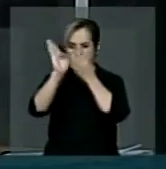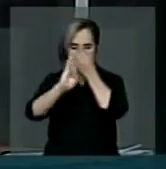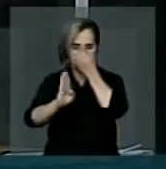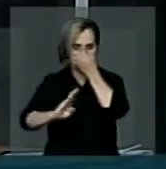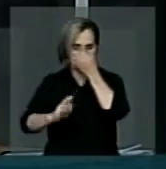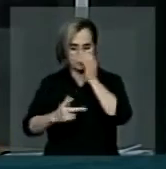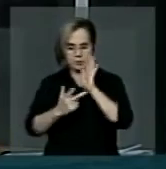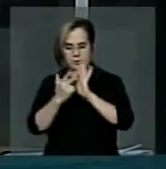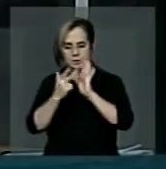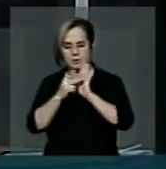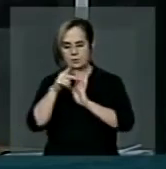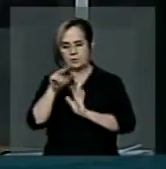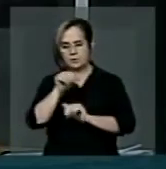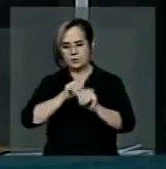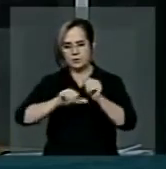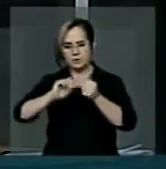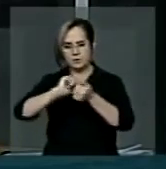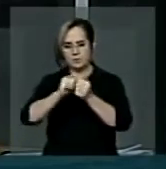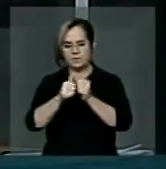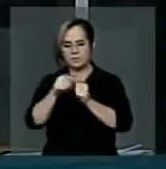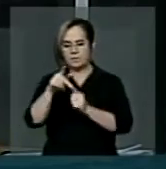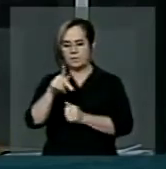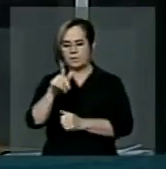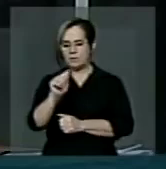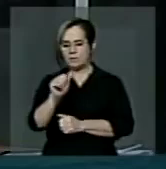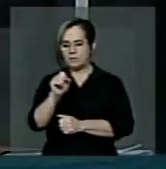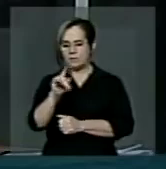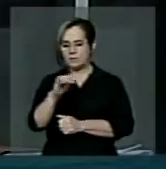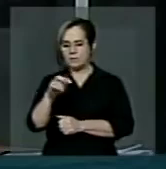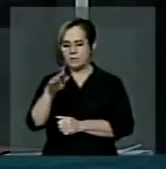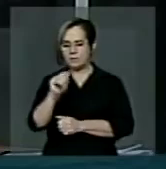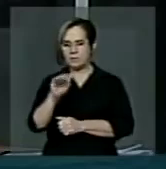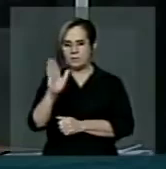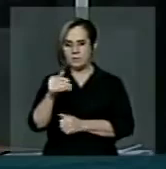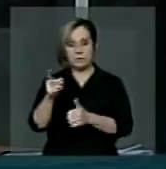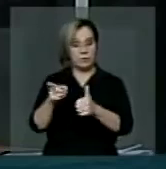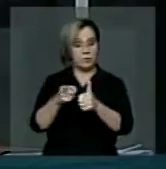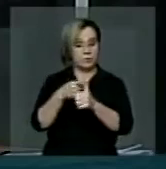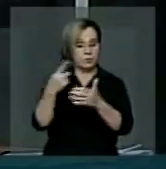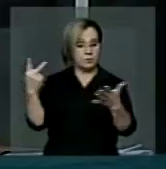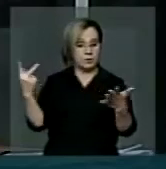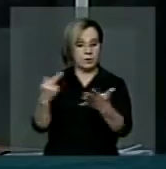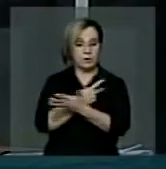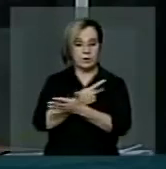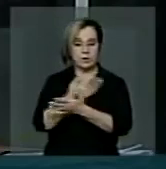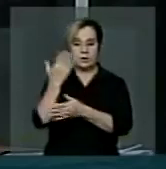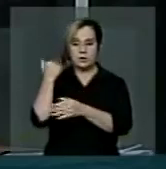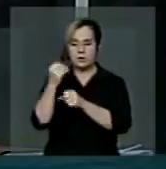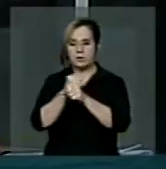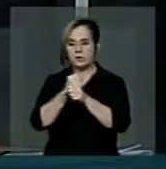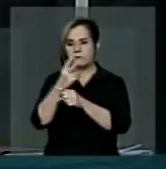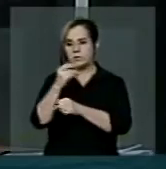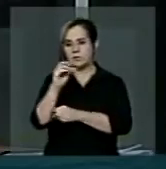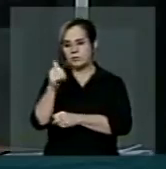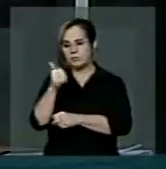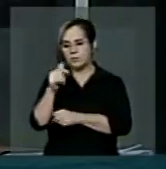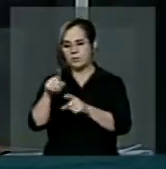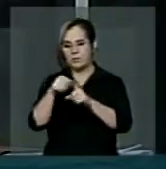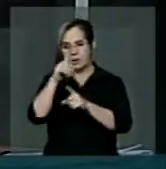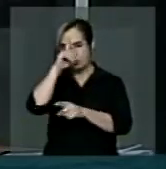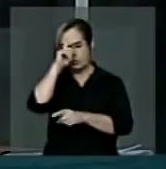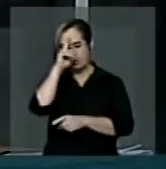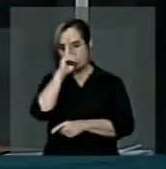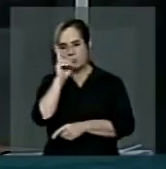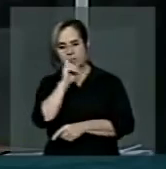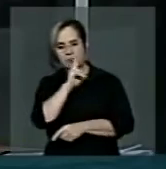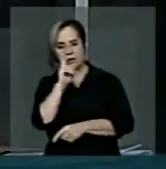Cirurgia Plástica. Este foi o primeiro acidente no Amapá desde 2011, mas o Hospital de